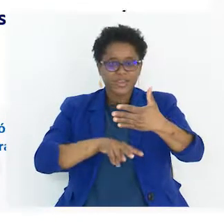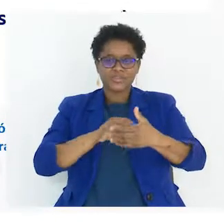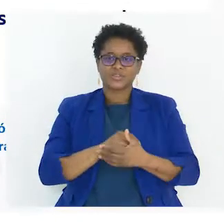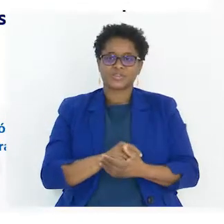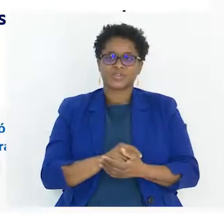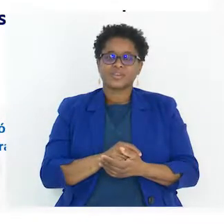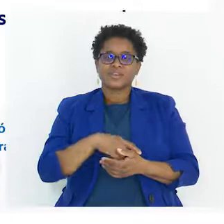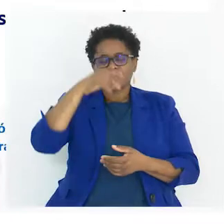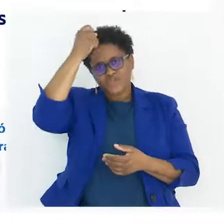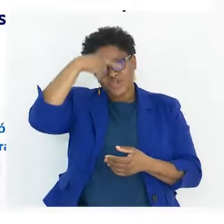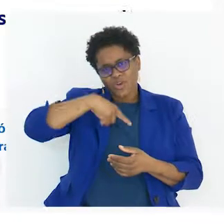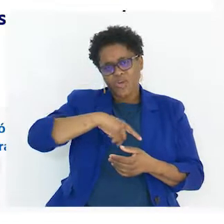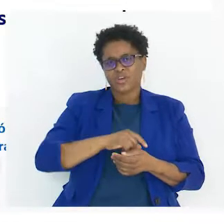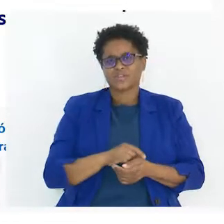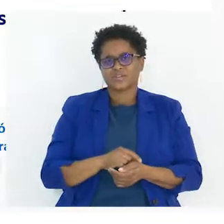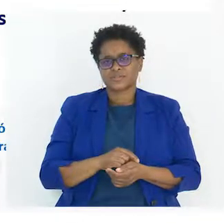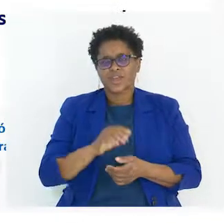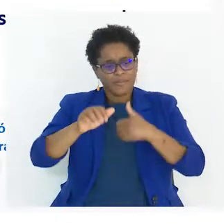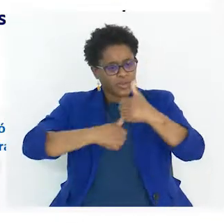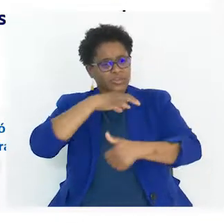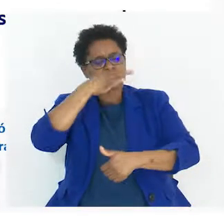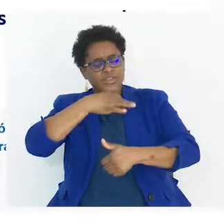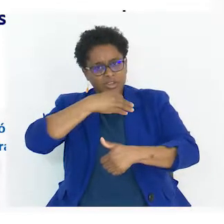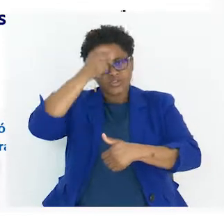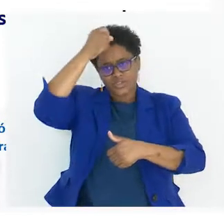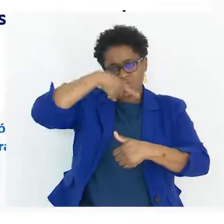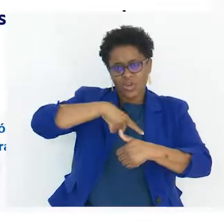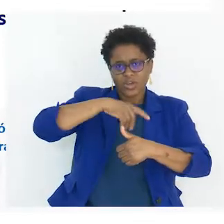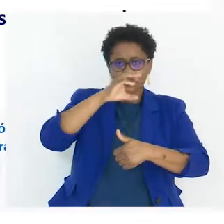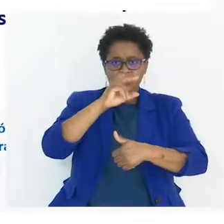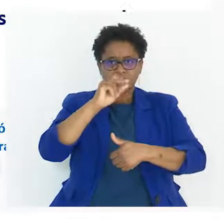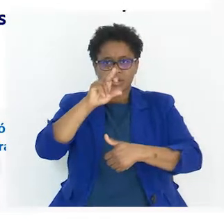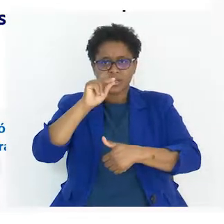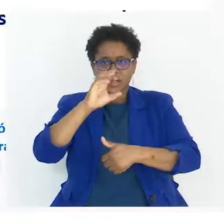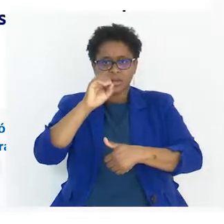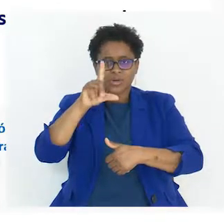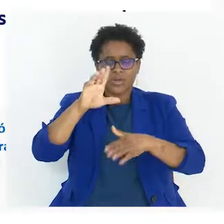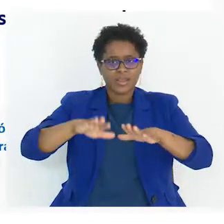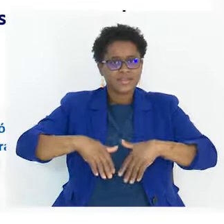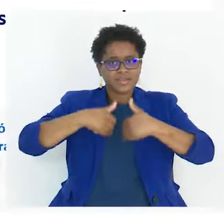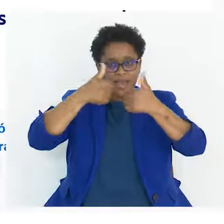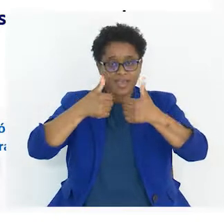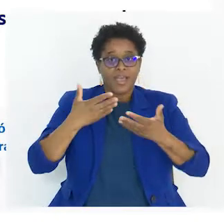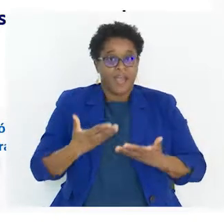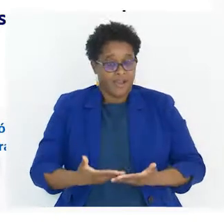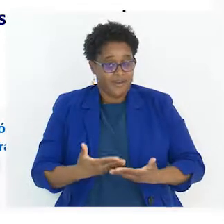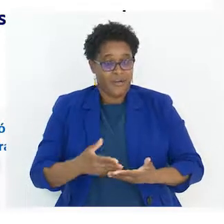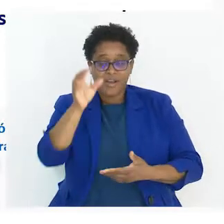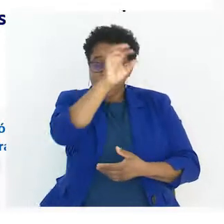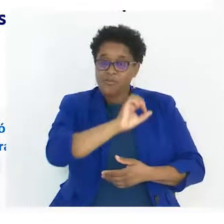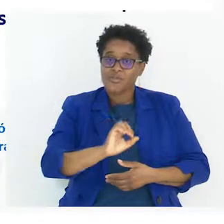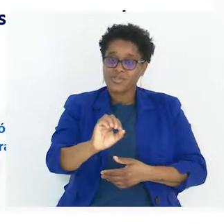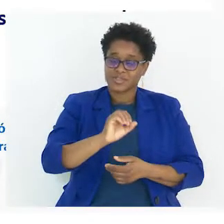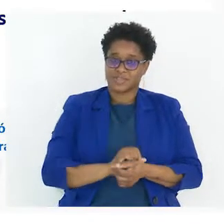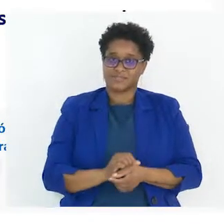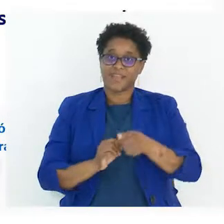texto a história, melhor dizendo, a história do caracol na cidade.